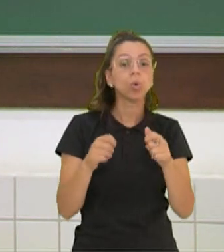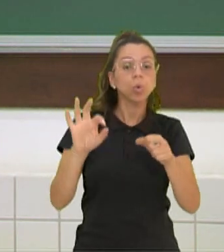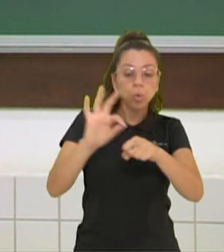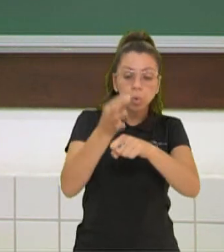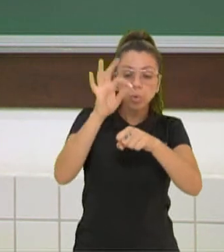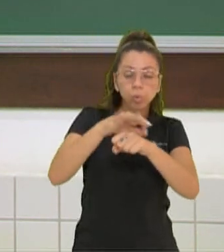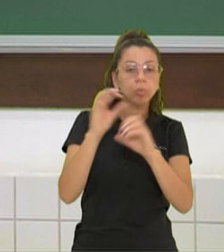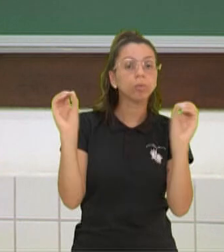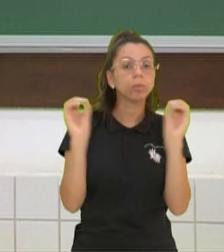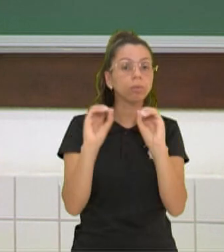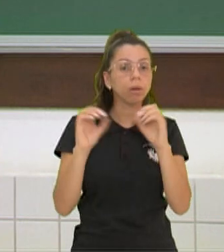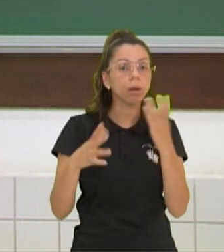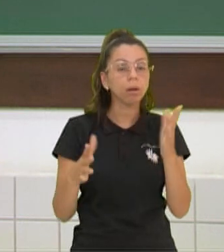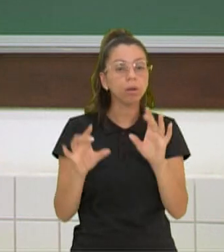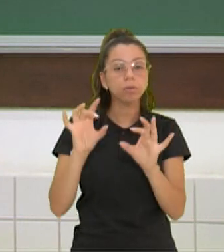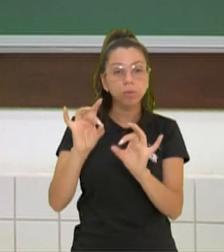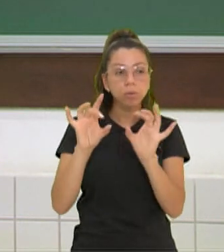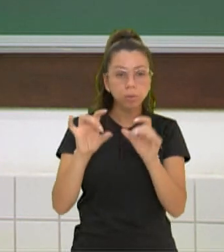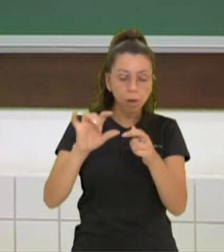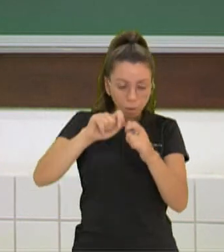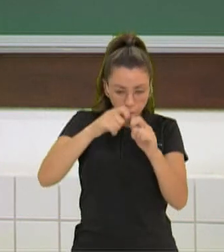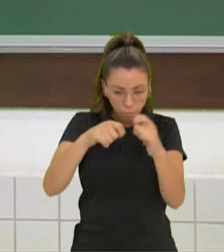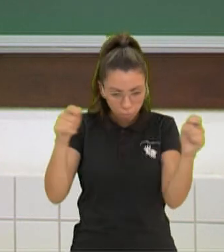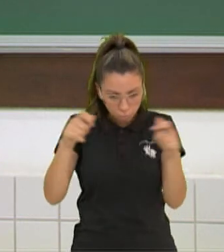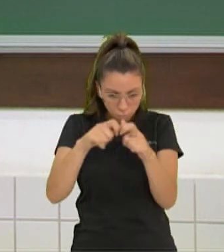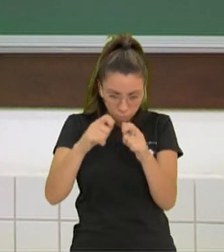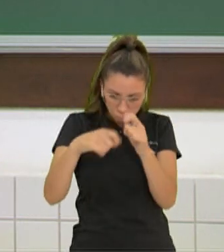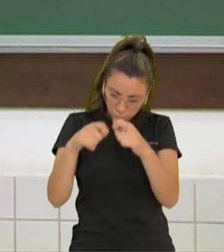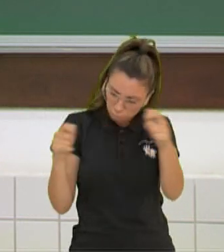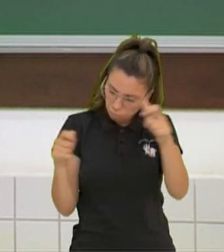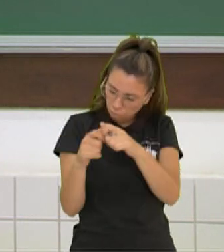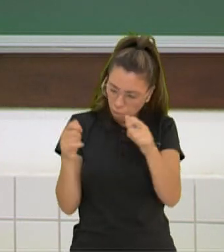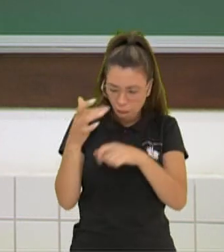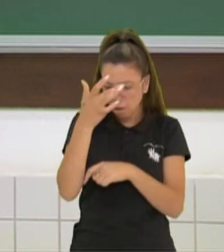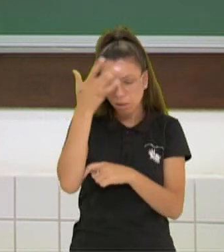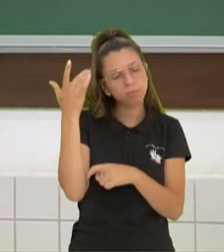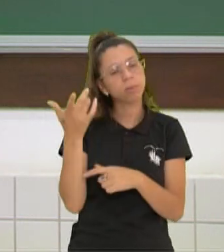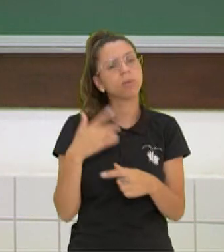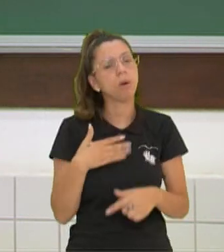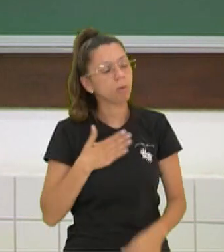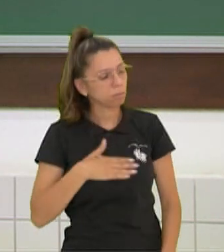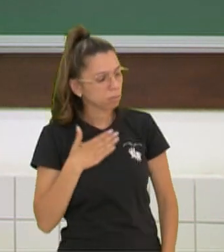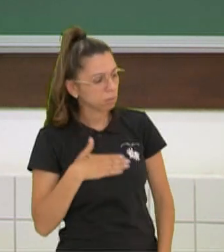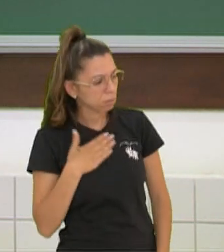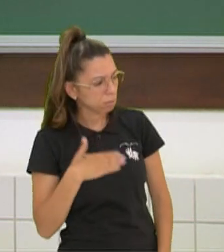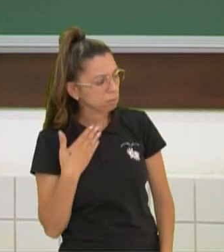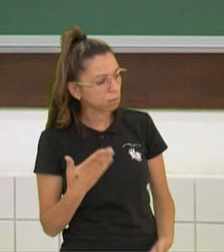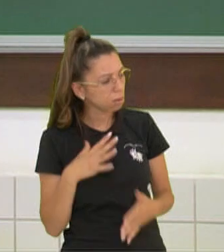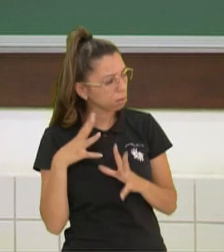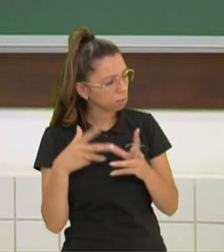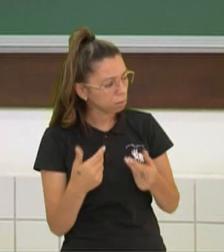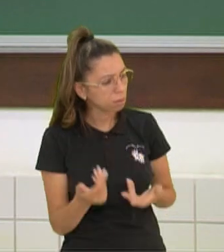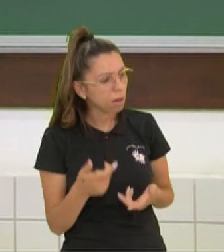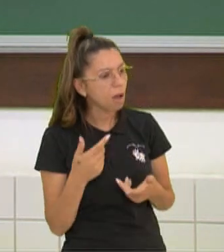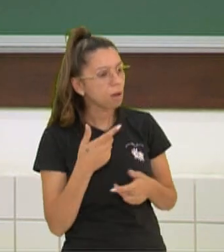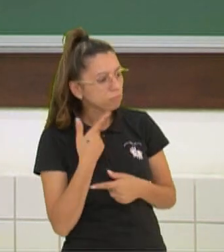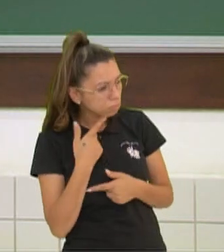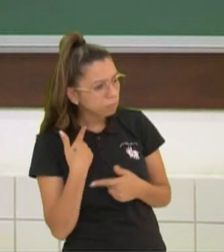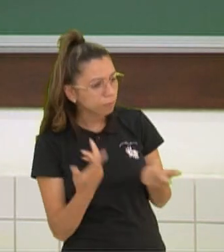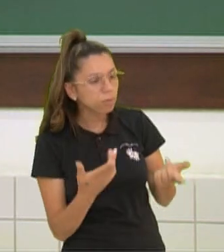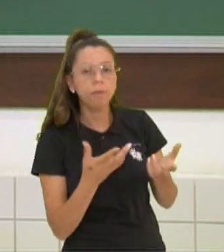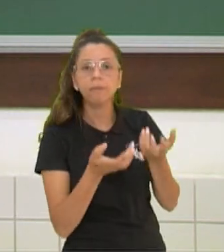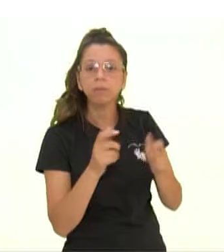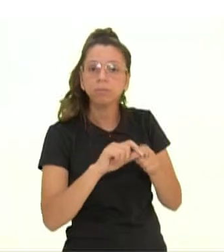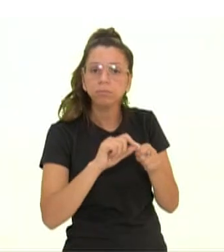sem cola, apenas com nós. E aí as pessoas começaram a gostar e querer todo mundo fazer aquela boneca.